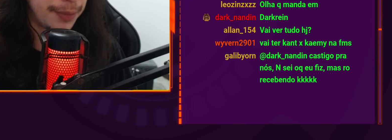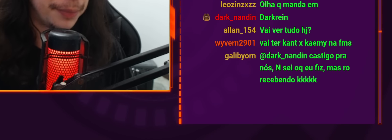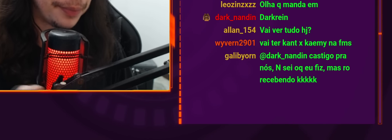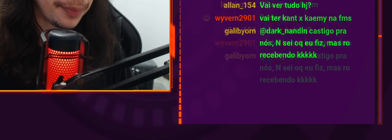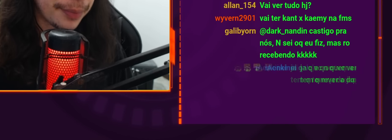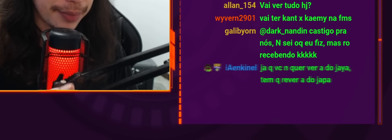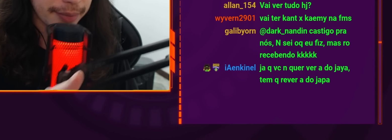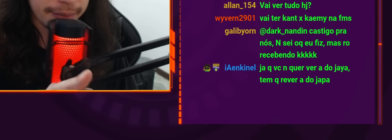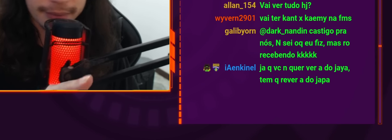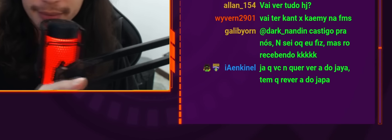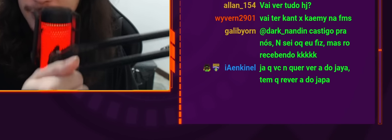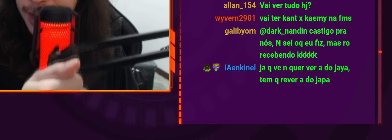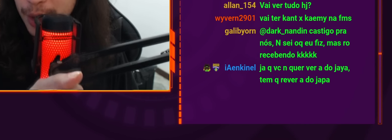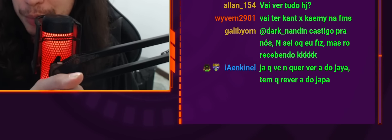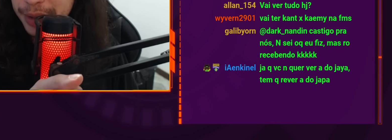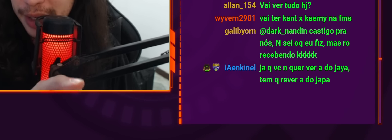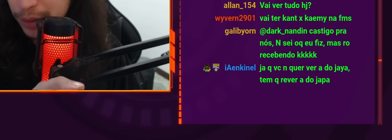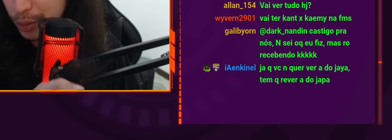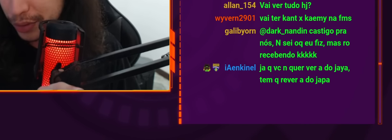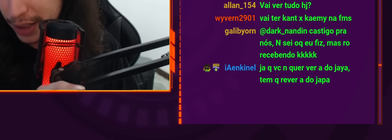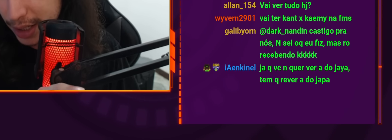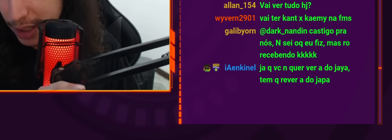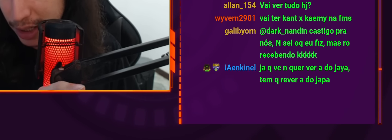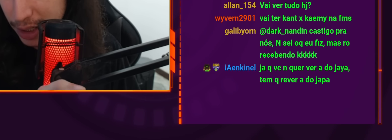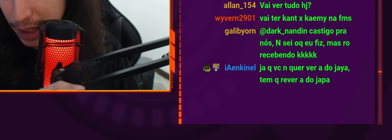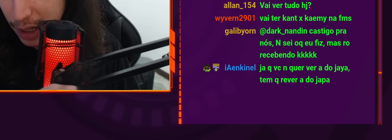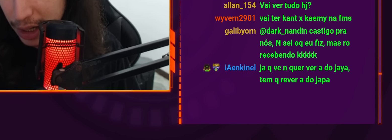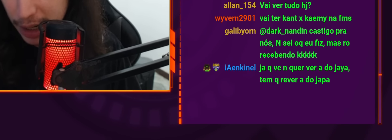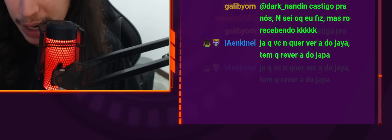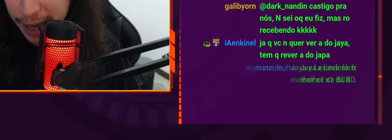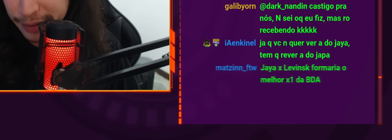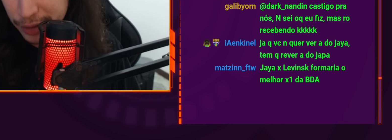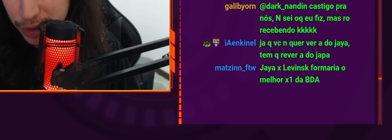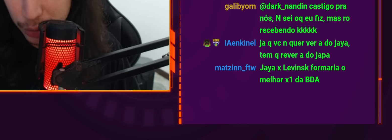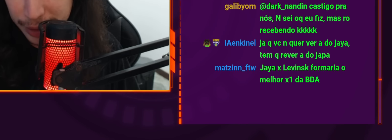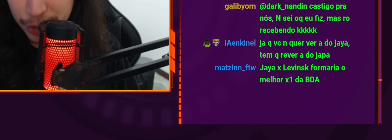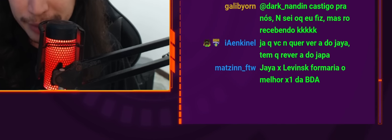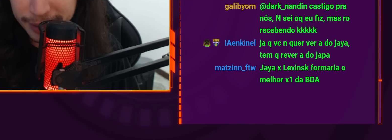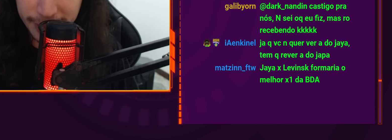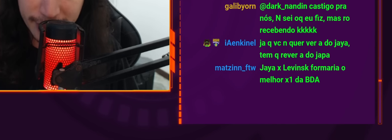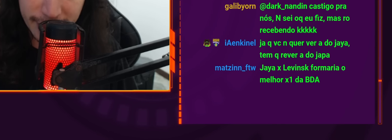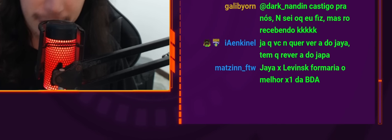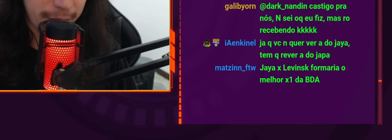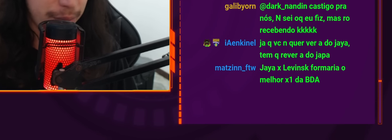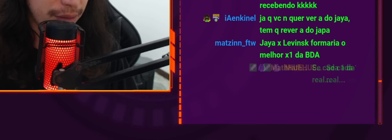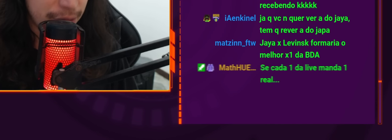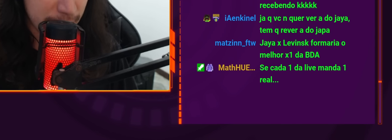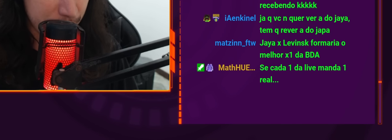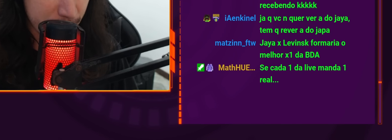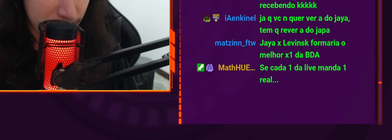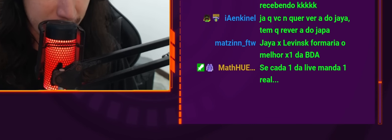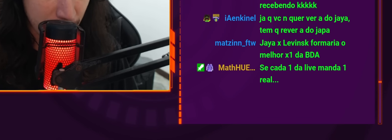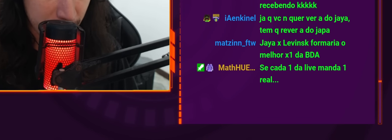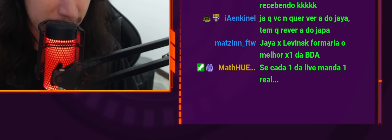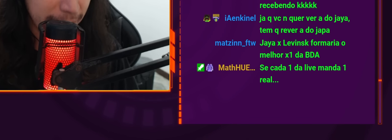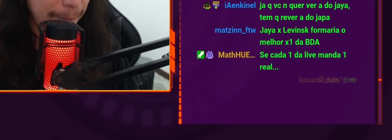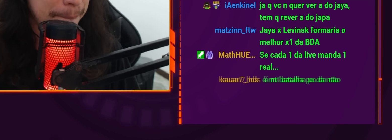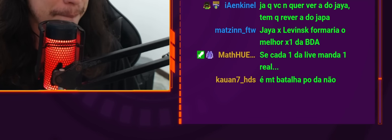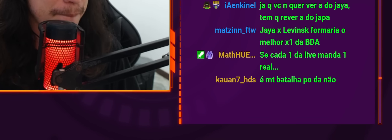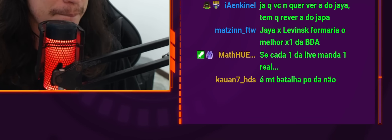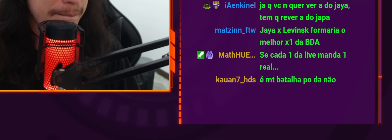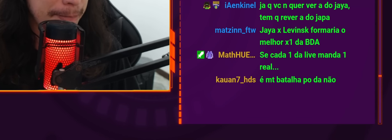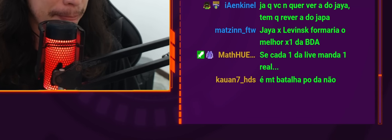pô. É complicado conseguir assistir o tanto de batalha que a galera pede pra assistir, porque não dá conta.